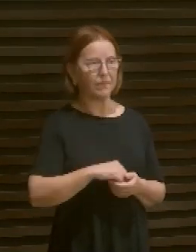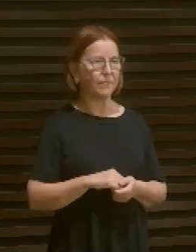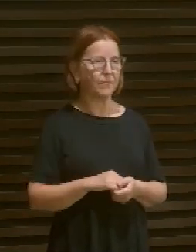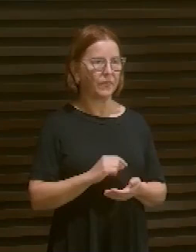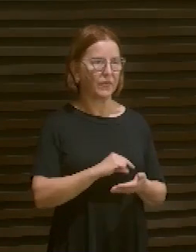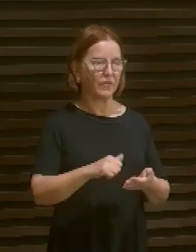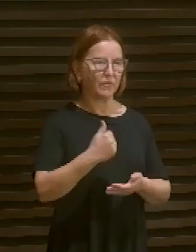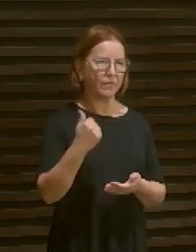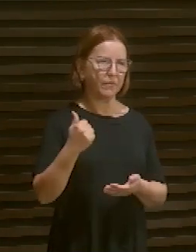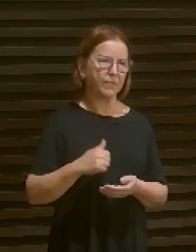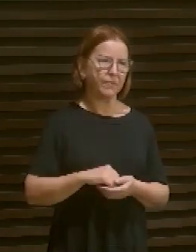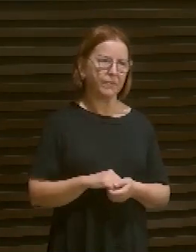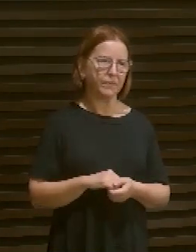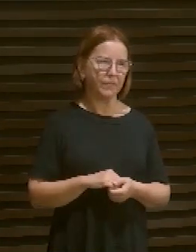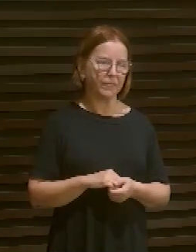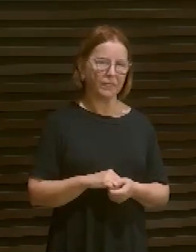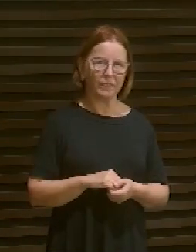Versículo 11.